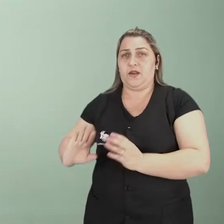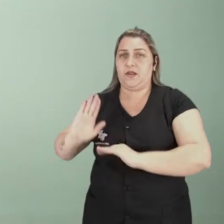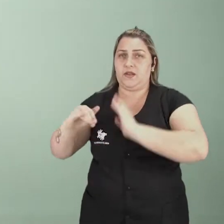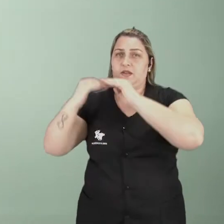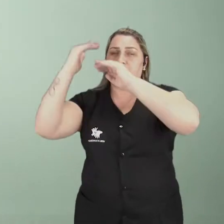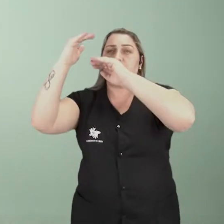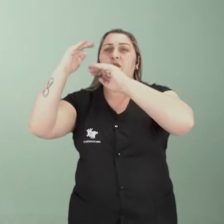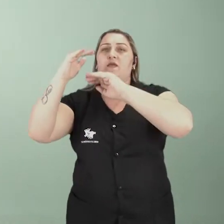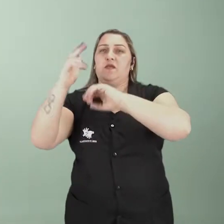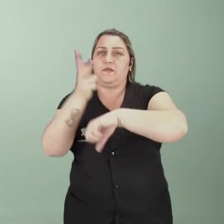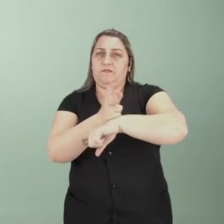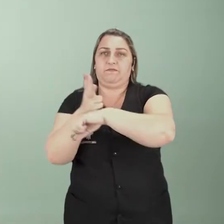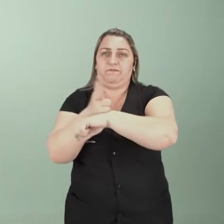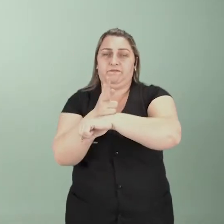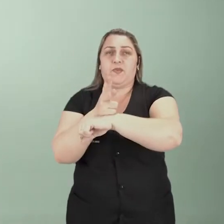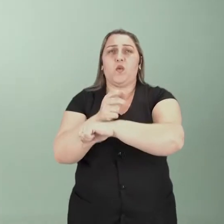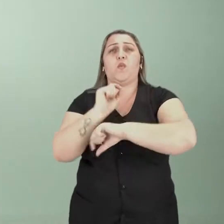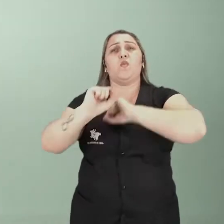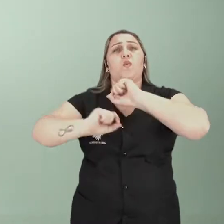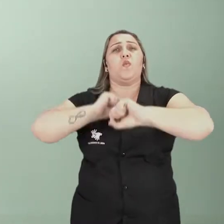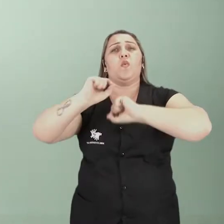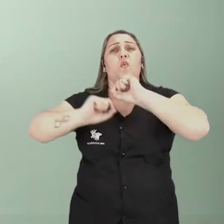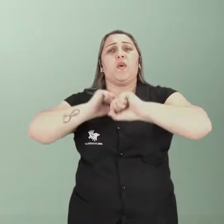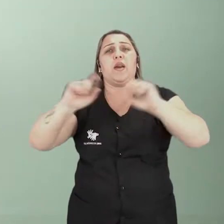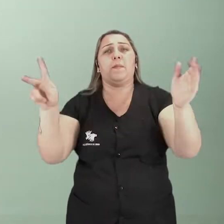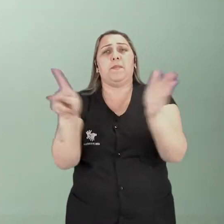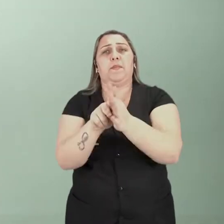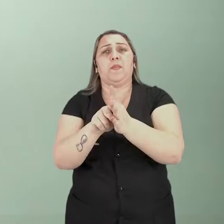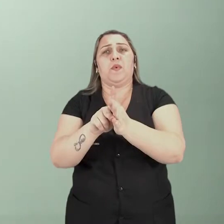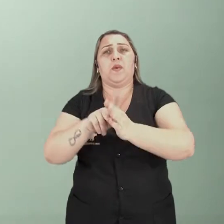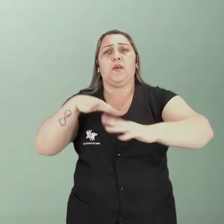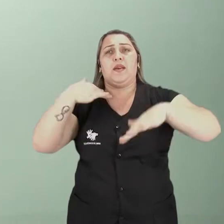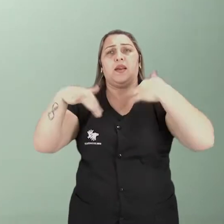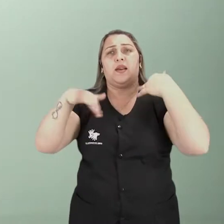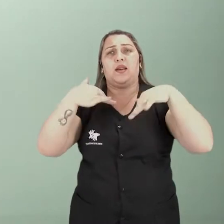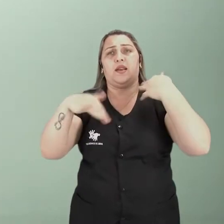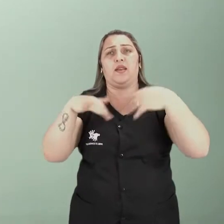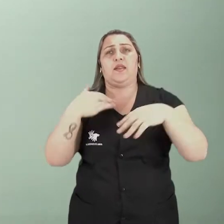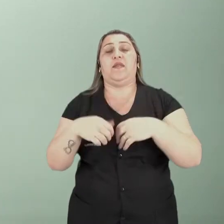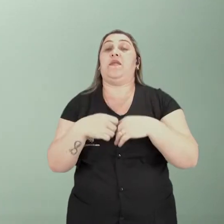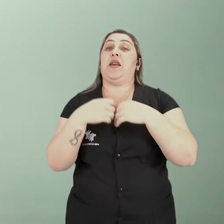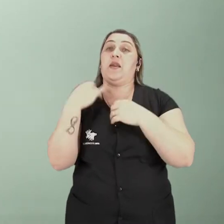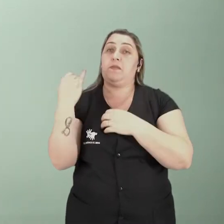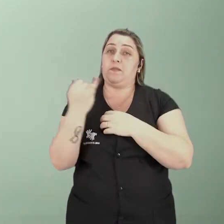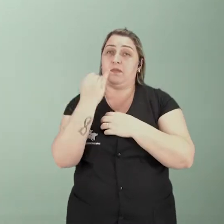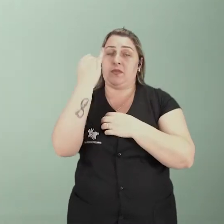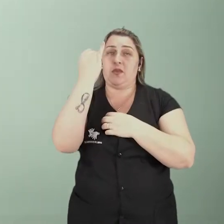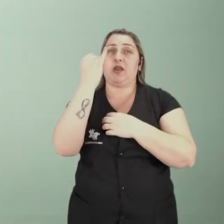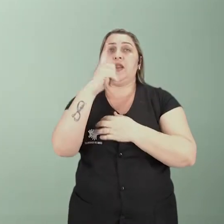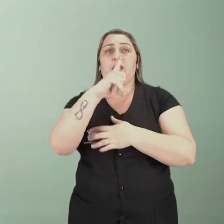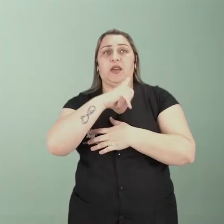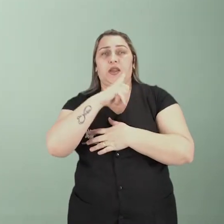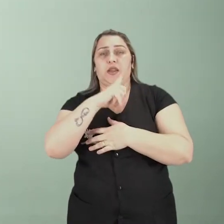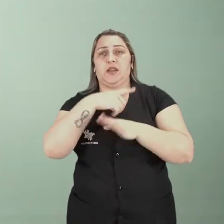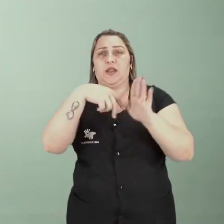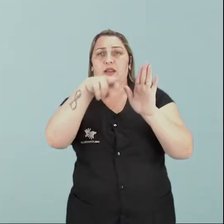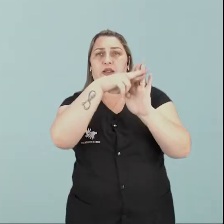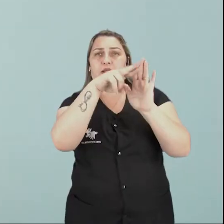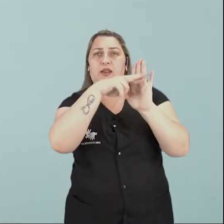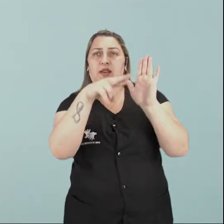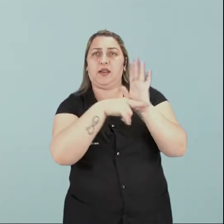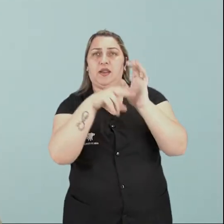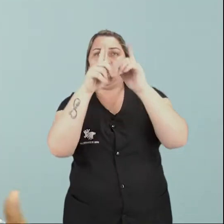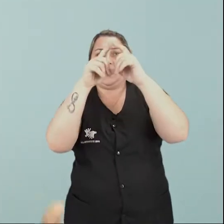a ação, E o que é a própria ação. E aí é necessário que existam essas regras